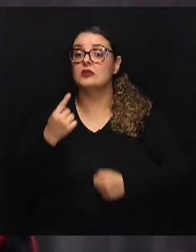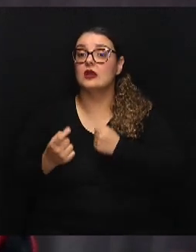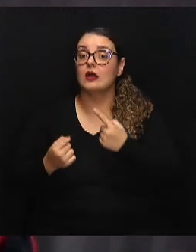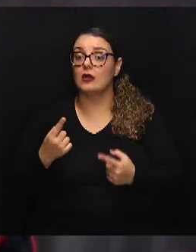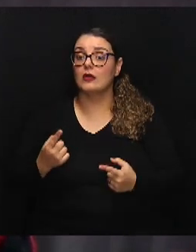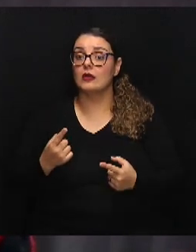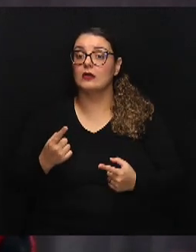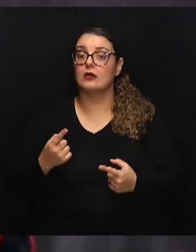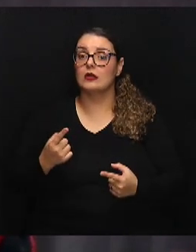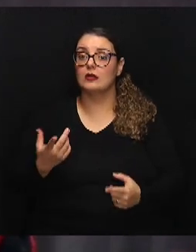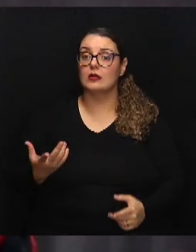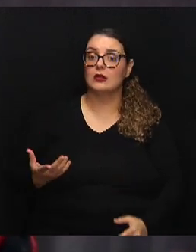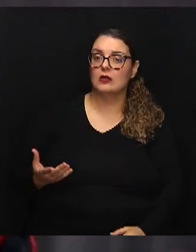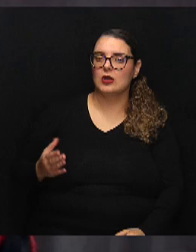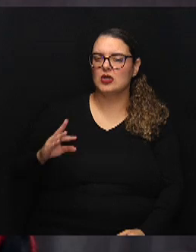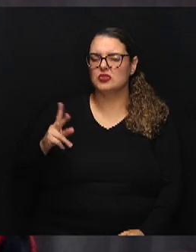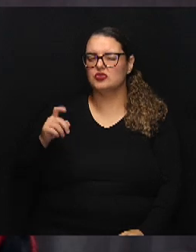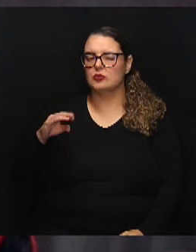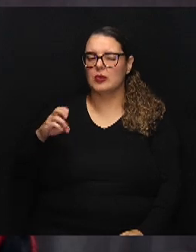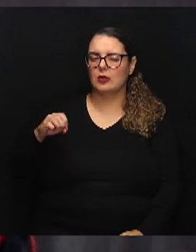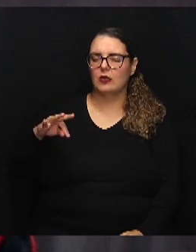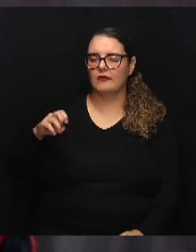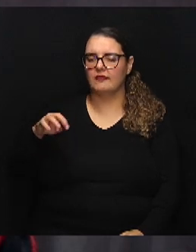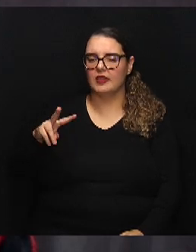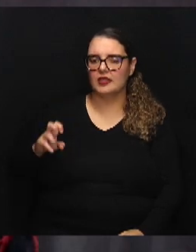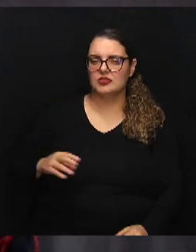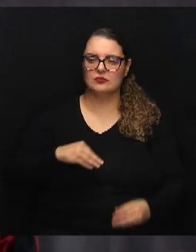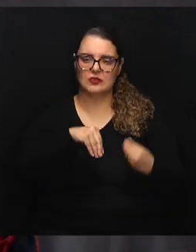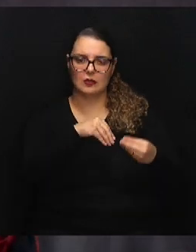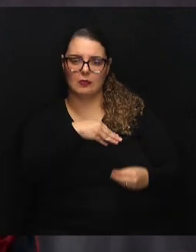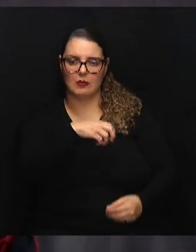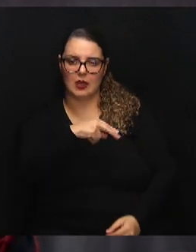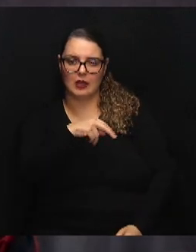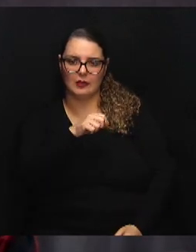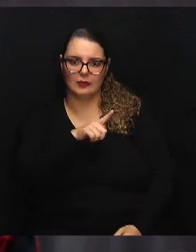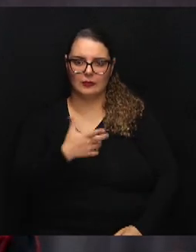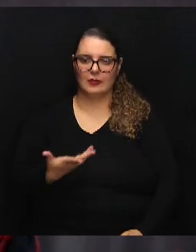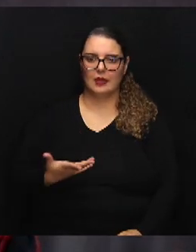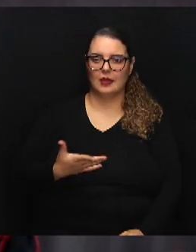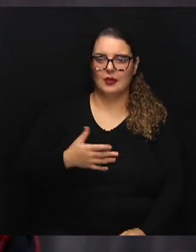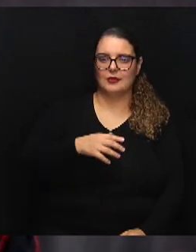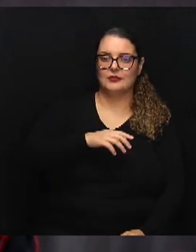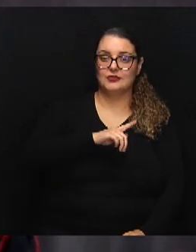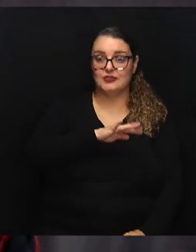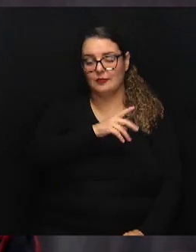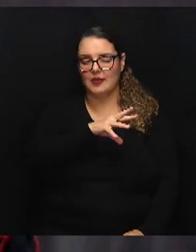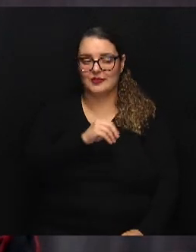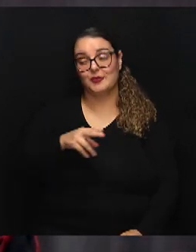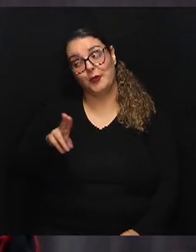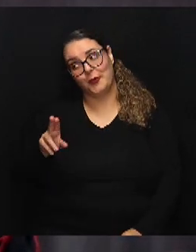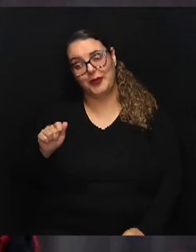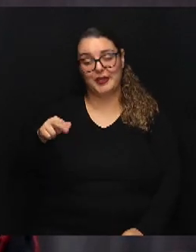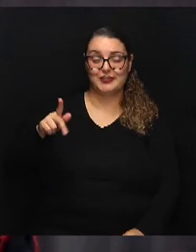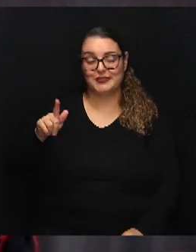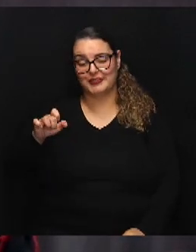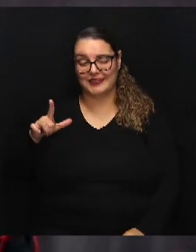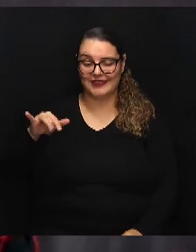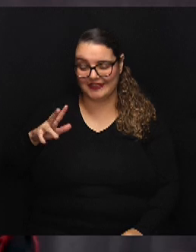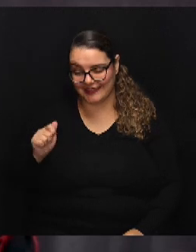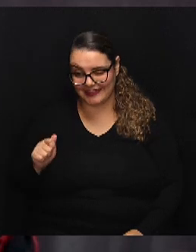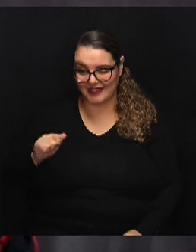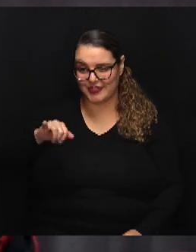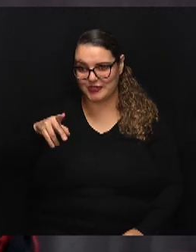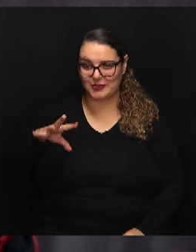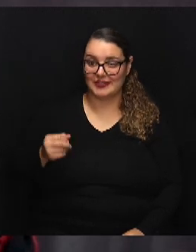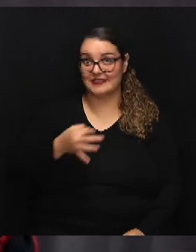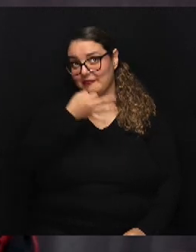John Malkovich, misturada com Manuel de Barros ou Angelina Jolie, né, para os homens, enfim, seria ótimo. Mas não